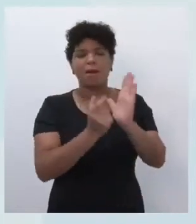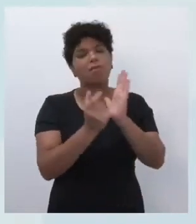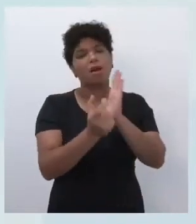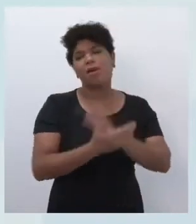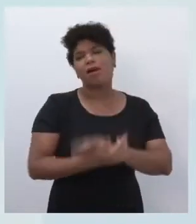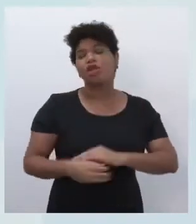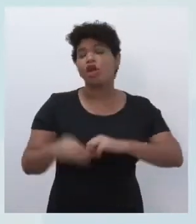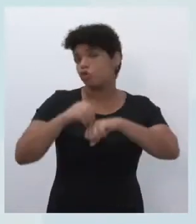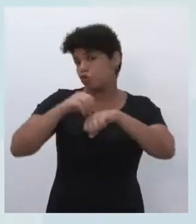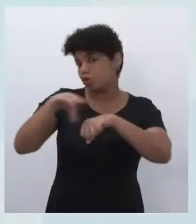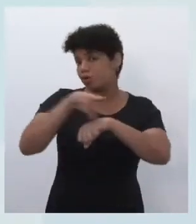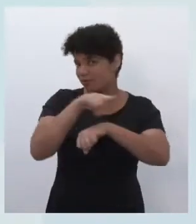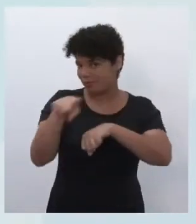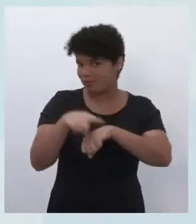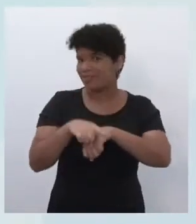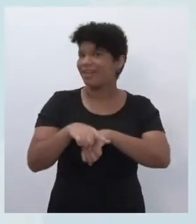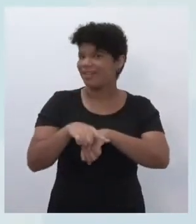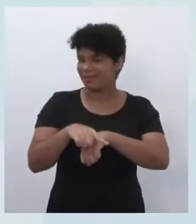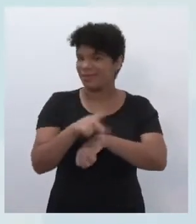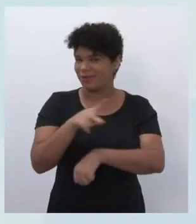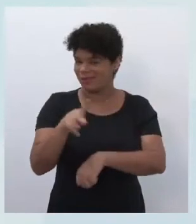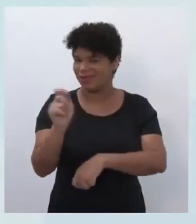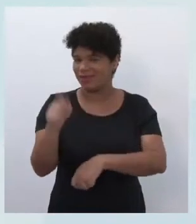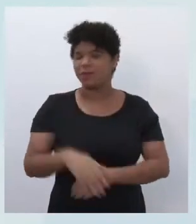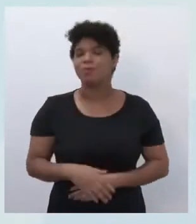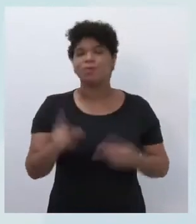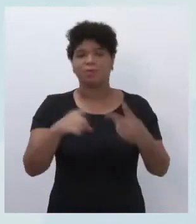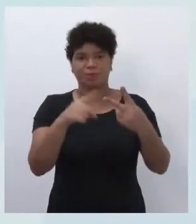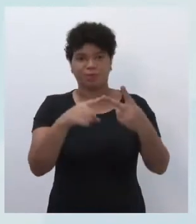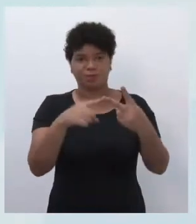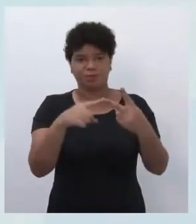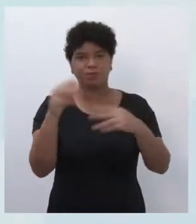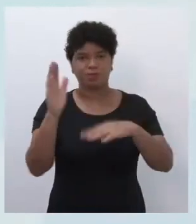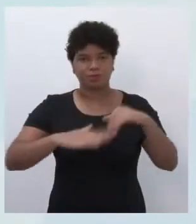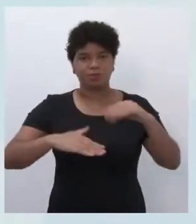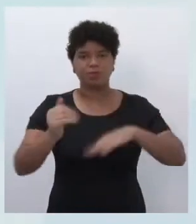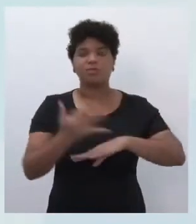tá bom, pessoal? E aí, qual é a próxima habilidade, Lourdes?